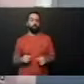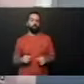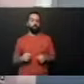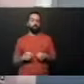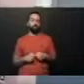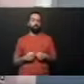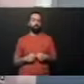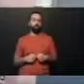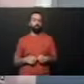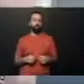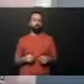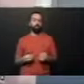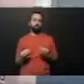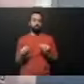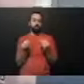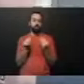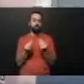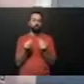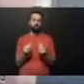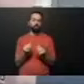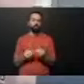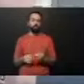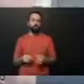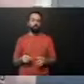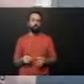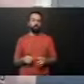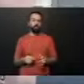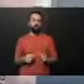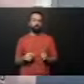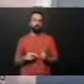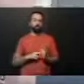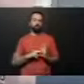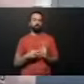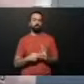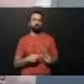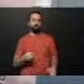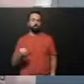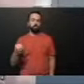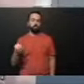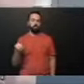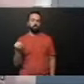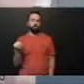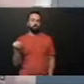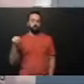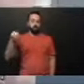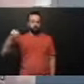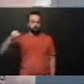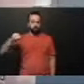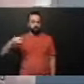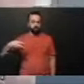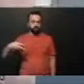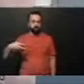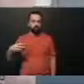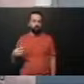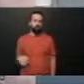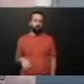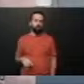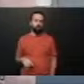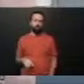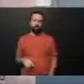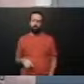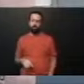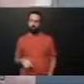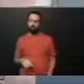modo de preparo, né? Que vai nos ensinar como que nós vamos fazer essa receita. A nossa aqui da apostila